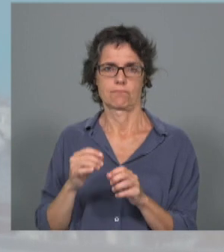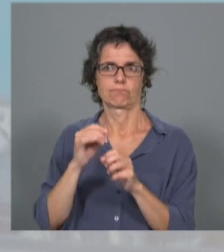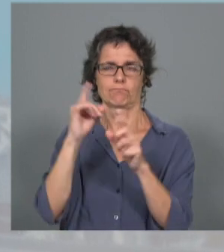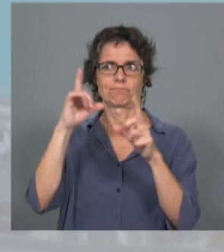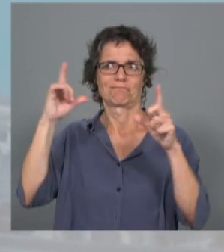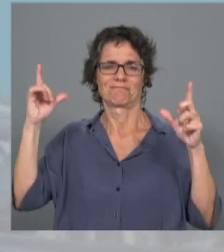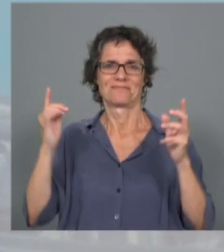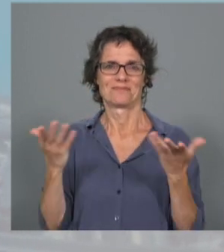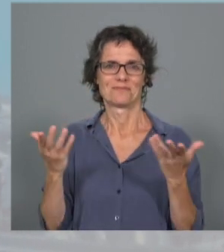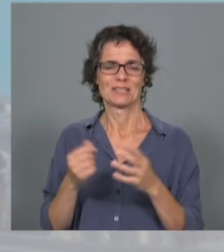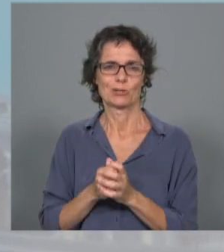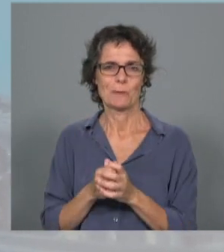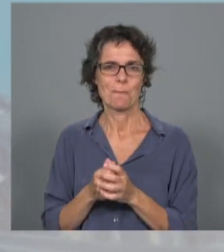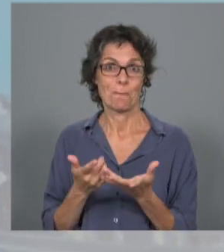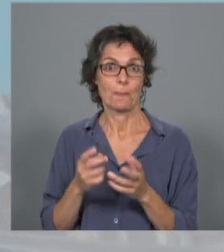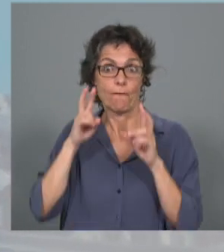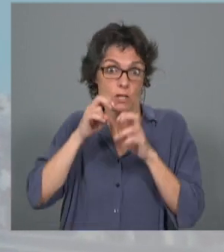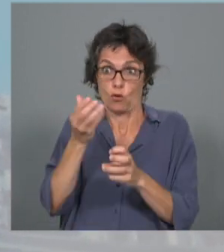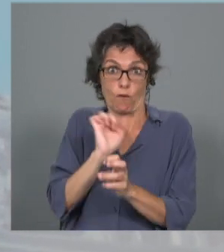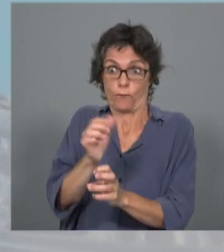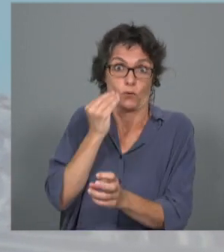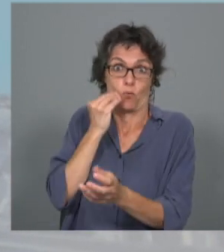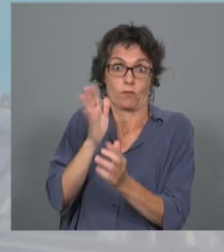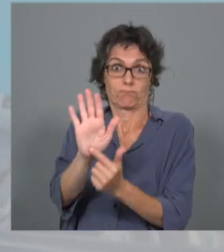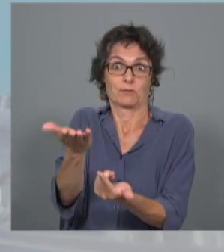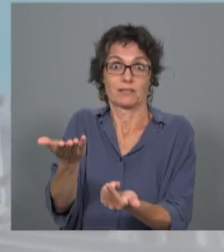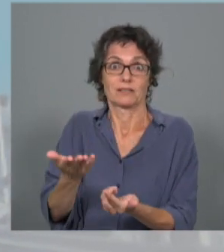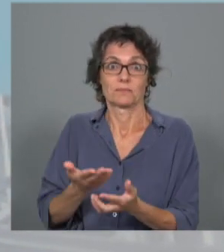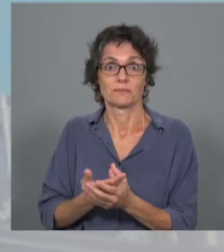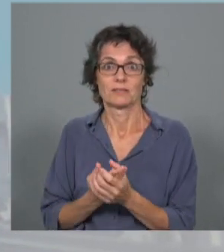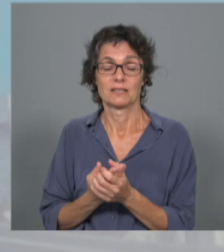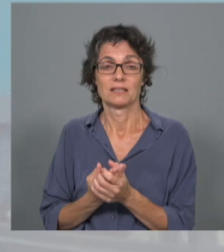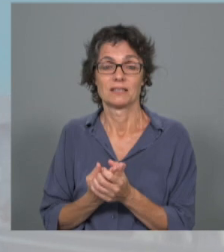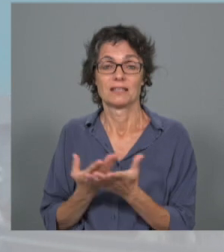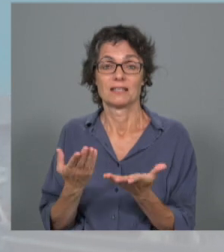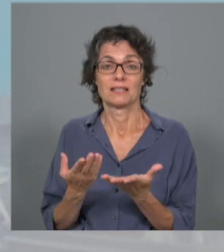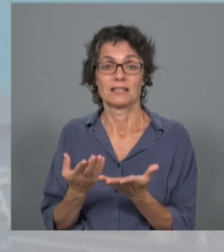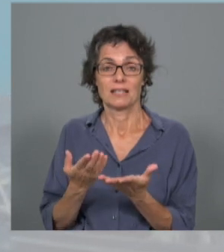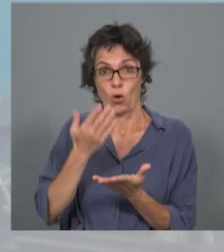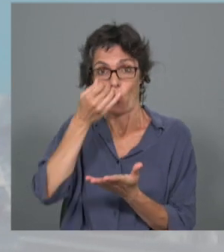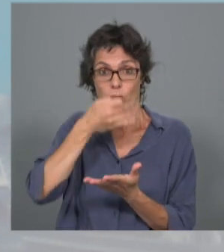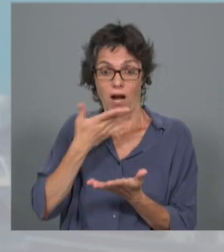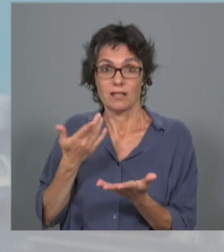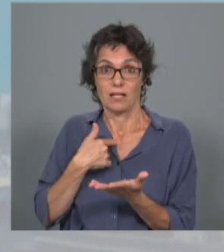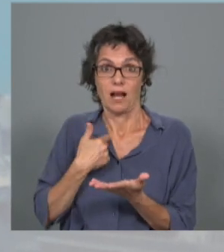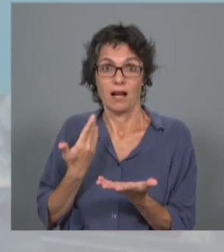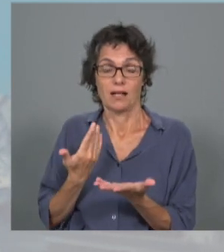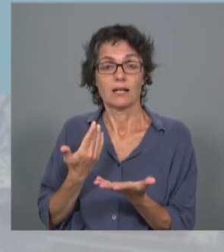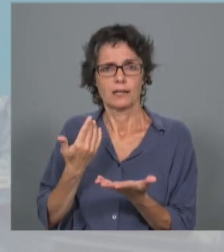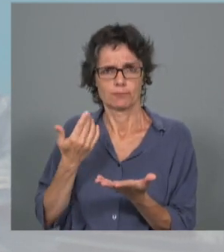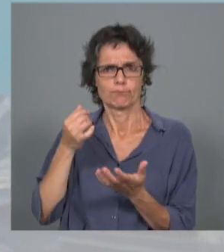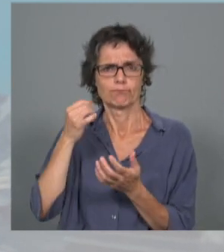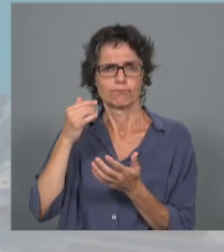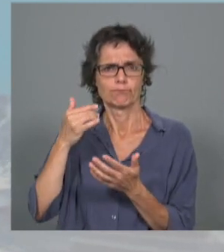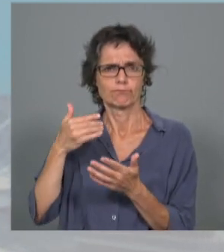interesse pela teologia. Investigações como esta que o padre David Palatino fez e que acredito também chegará mais tarde ou